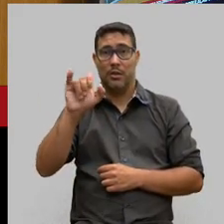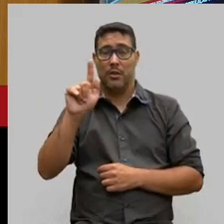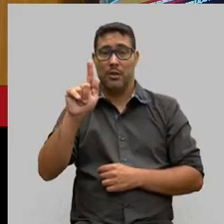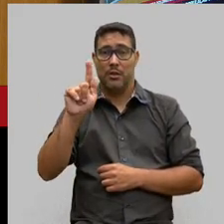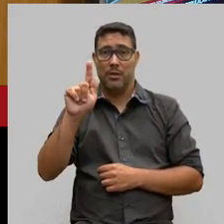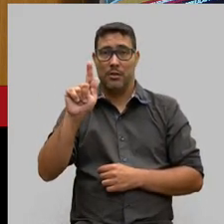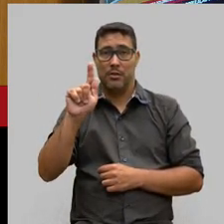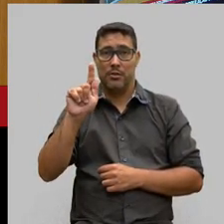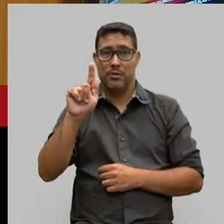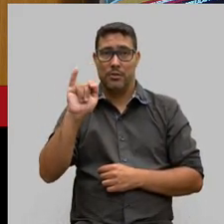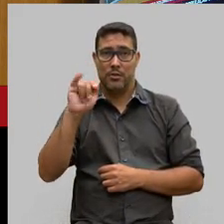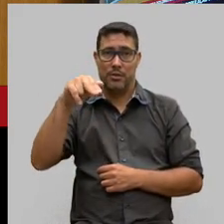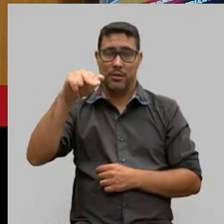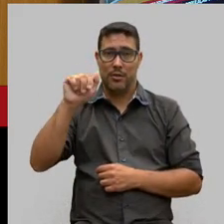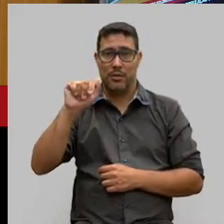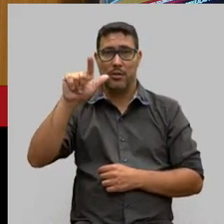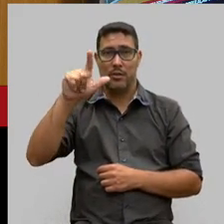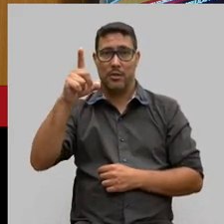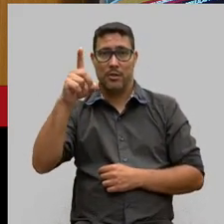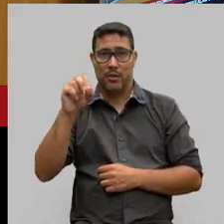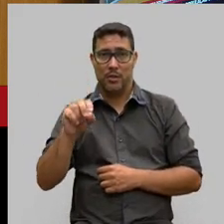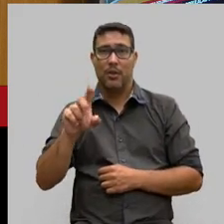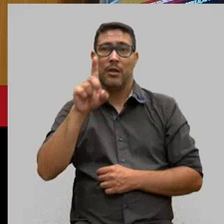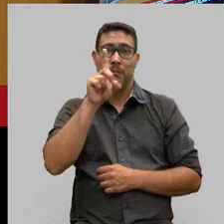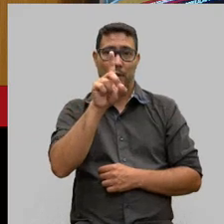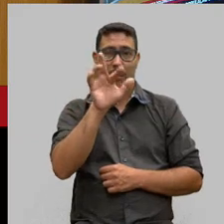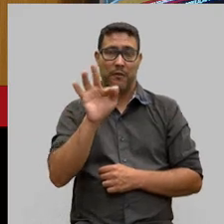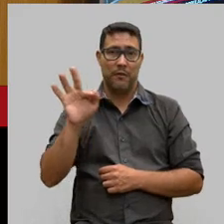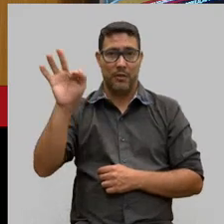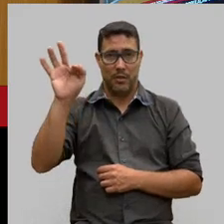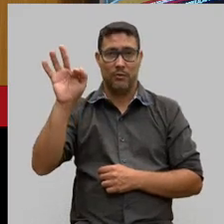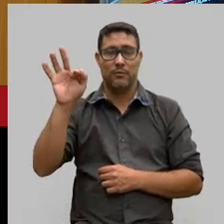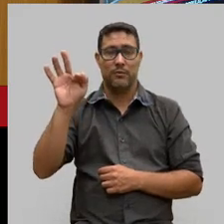Câmara de Deputados nosso deputado federal dig